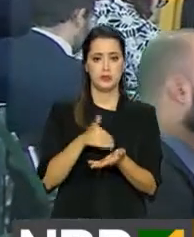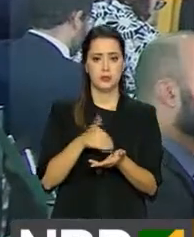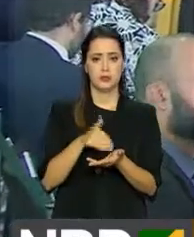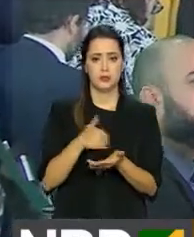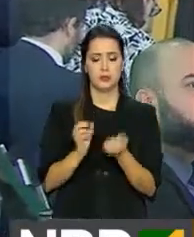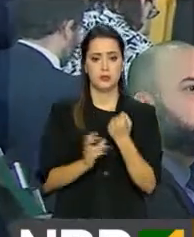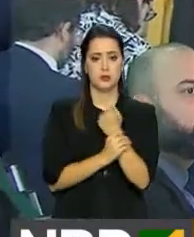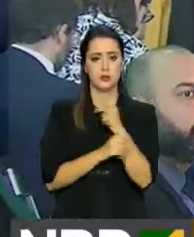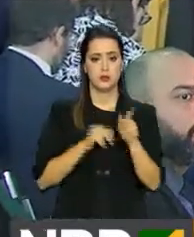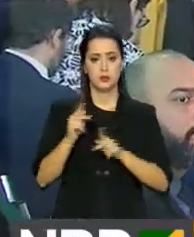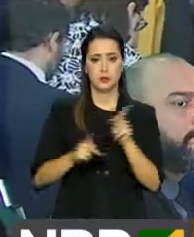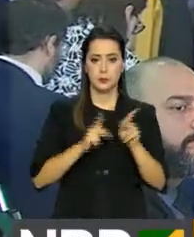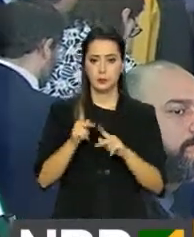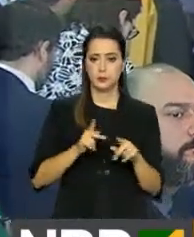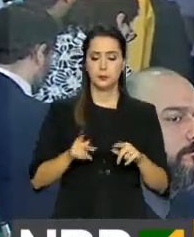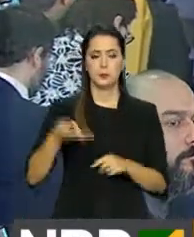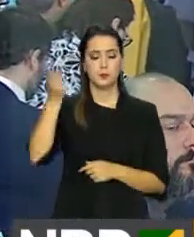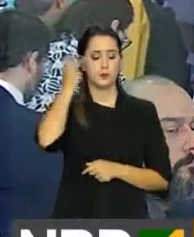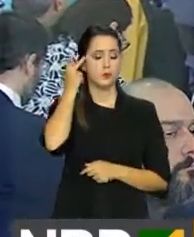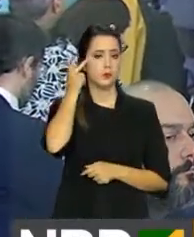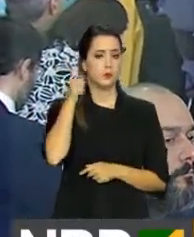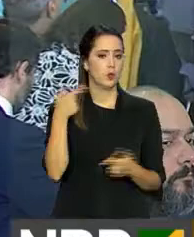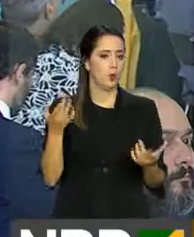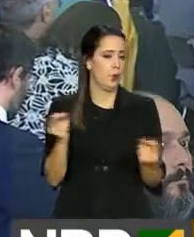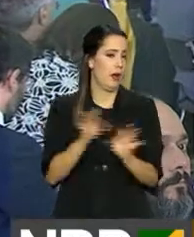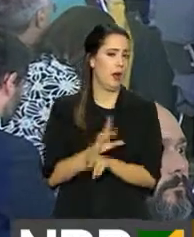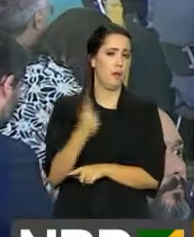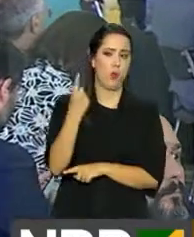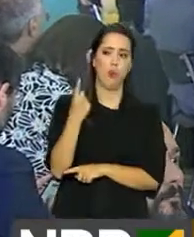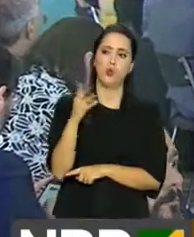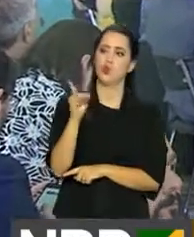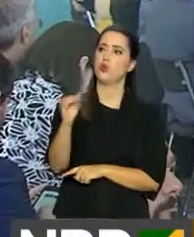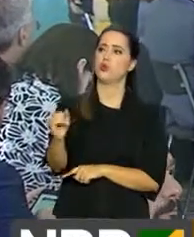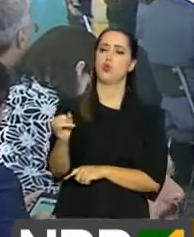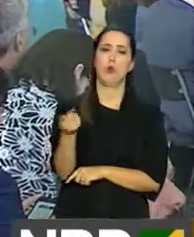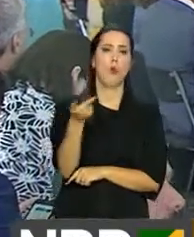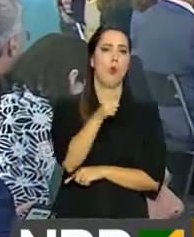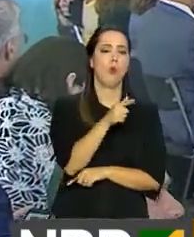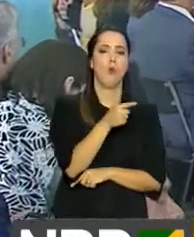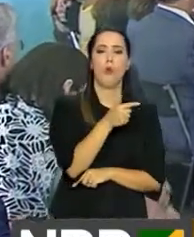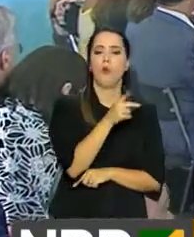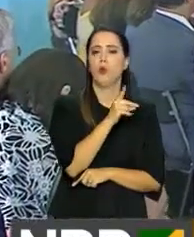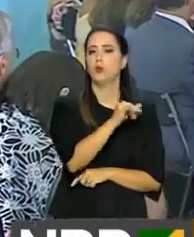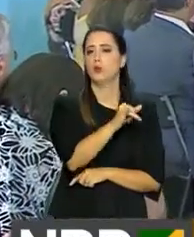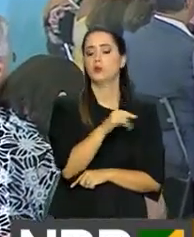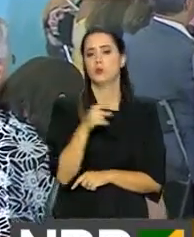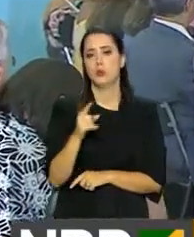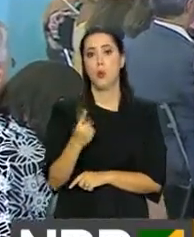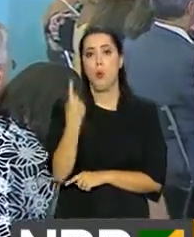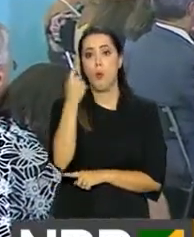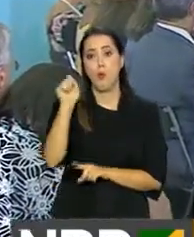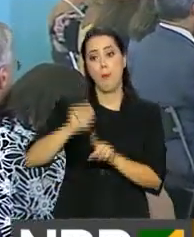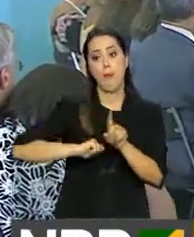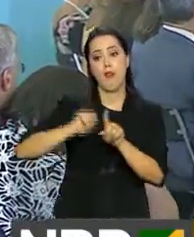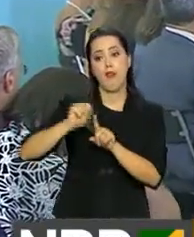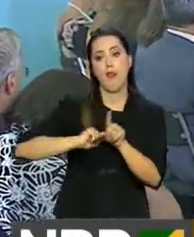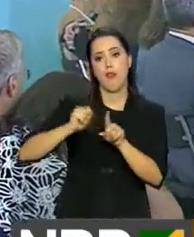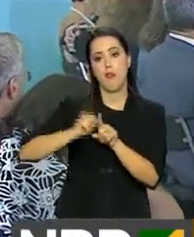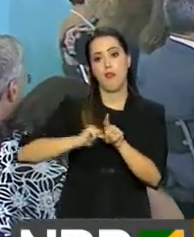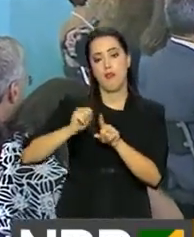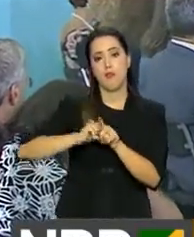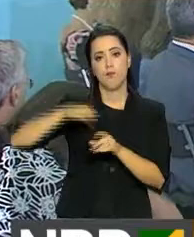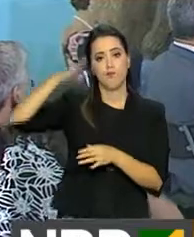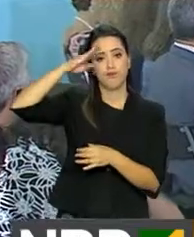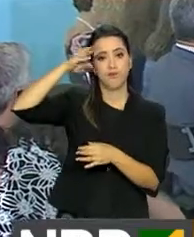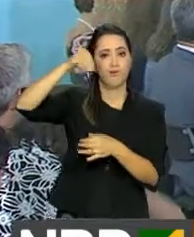que essas questões volto a dizer não se resolve de um dia para o outro porque de vez em quando eu vejo hoje mas completou meias da intervenção olha